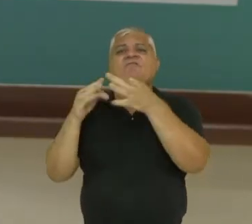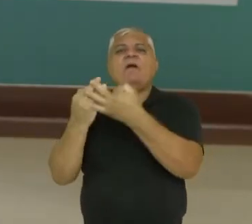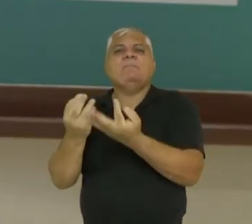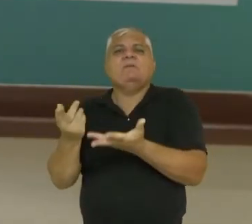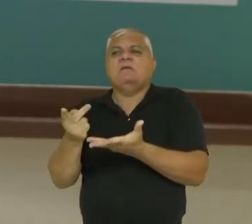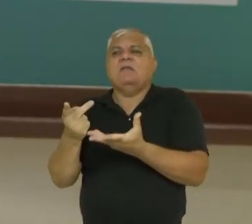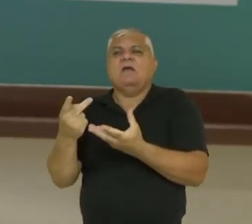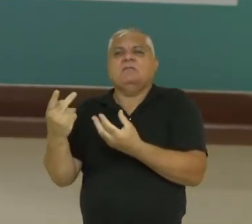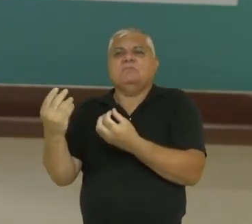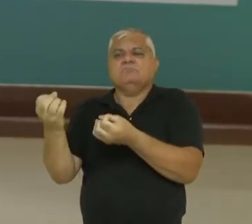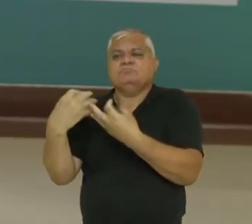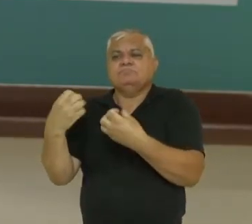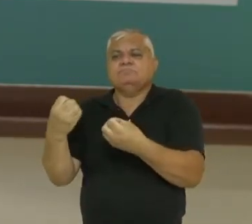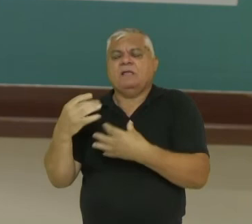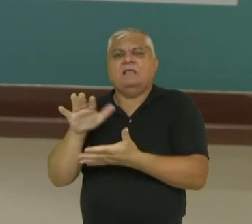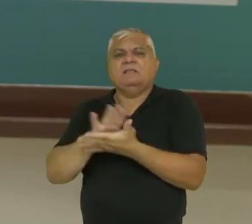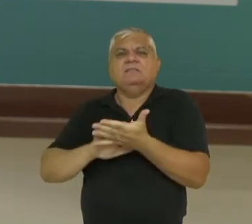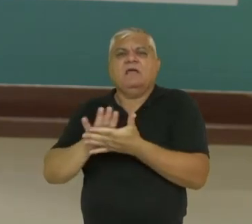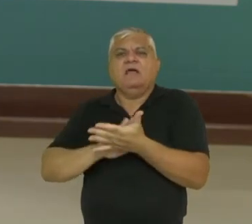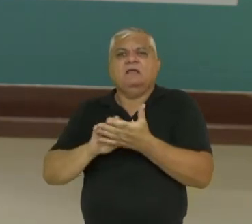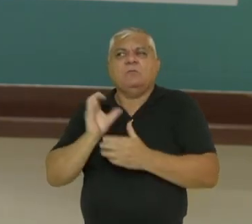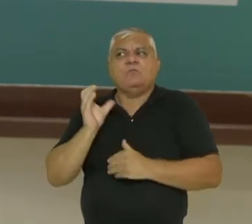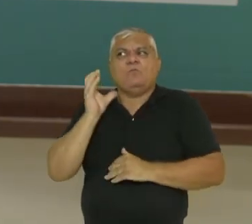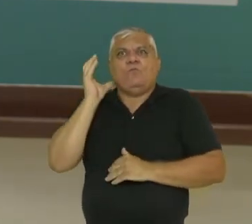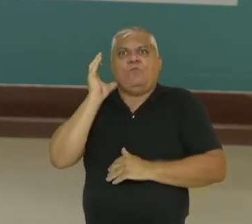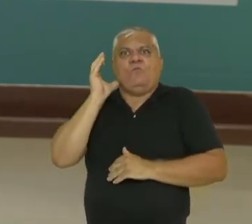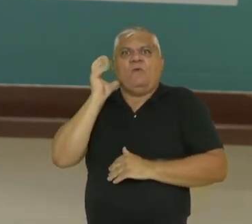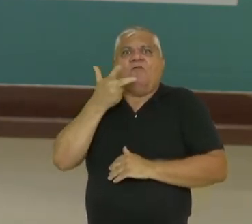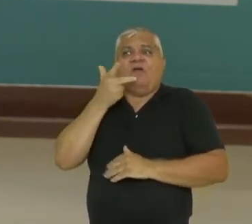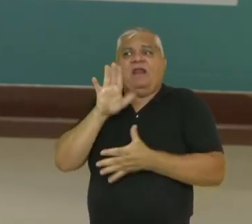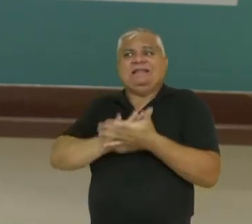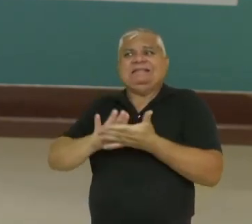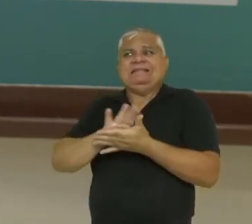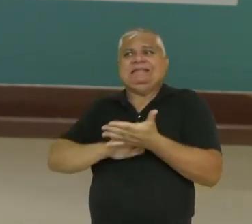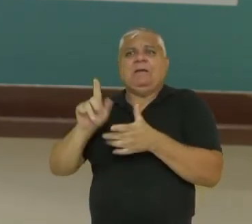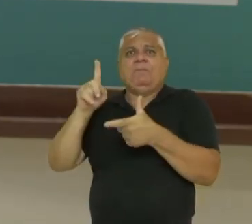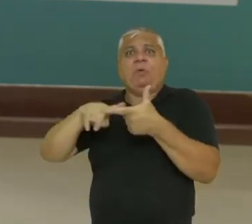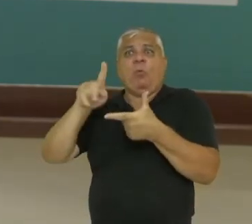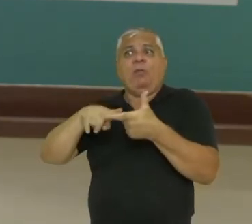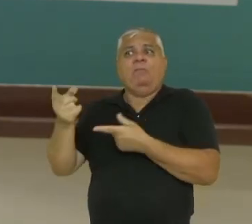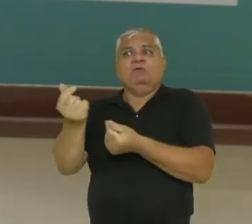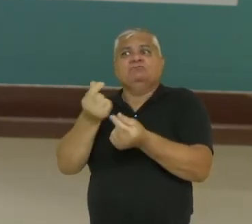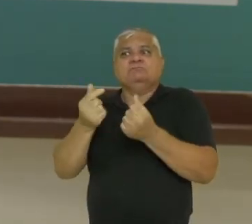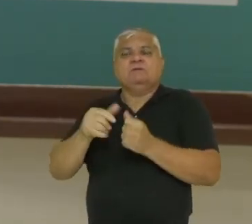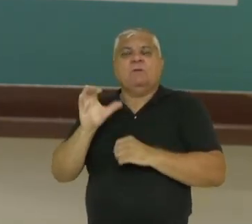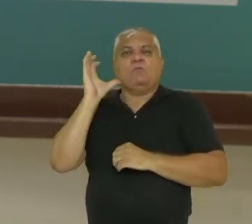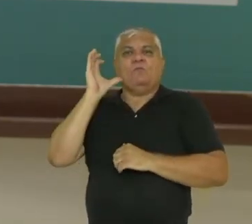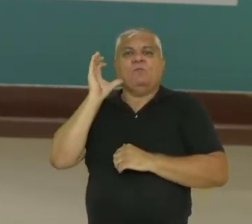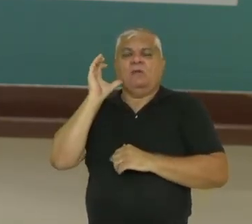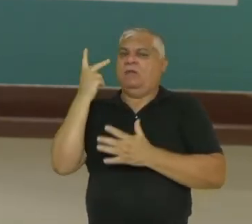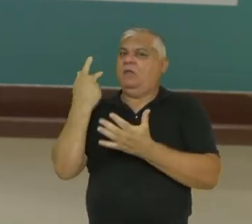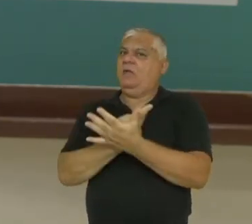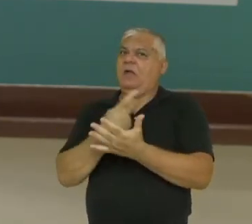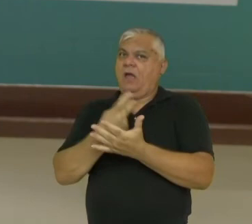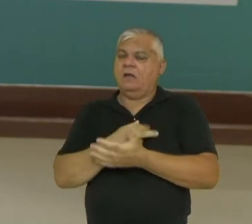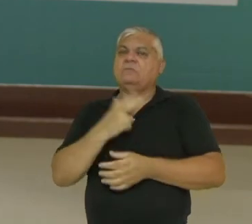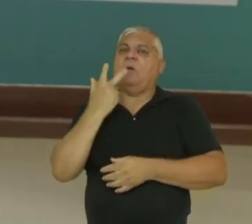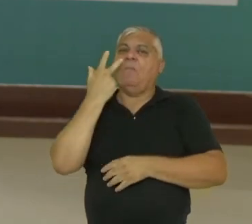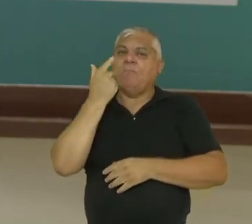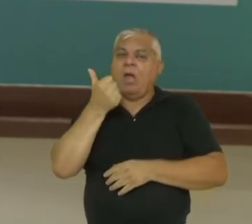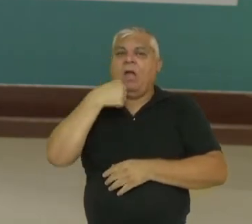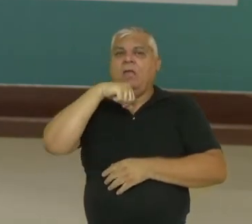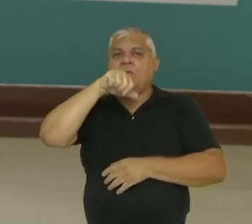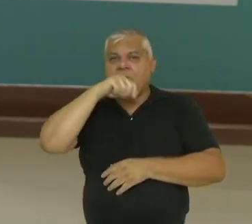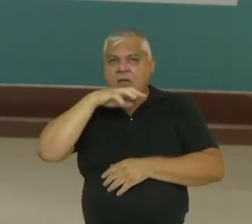E aí a questão, gente, são questões para vocês refletirem, a gente não se preocupe, hoje não tem todas as respostas, é apenas